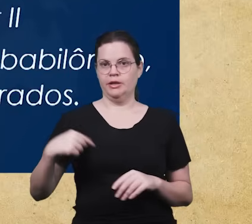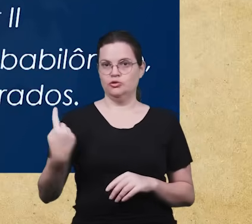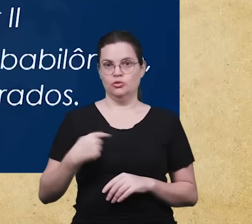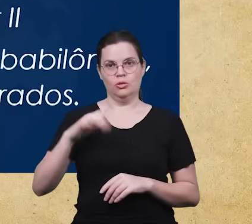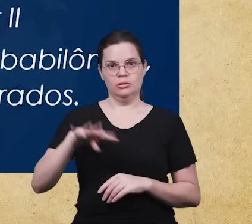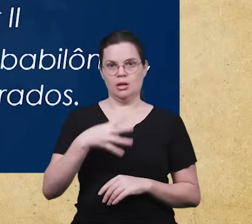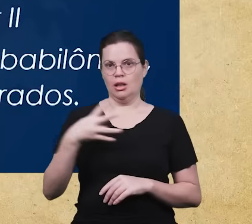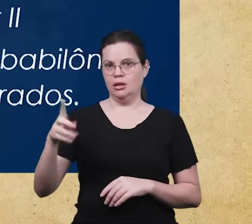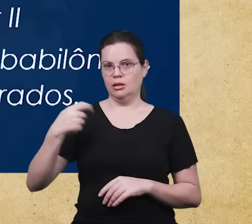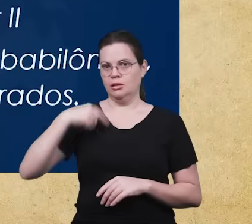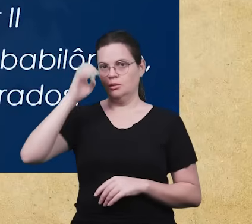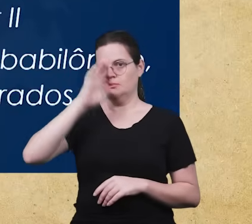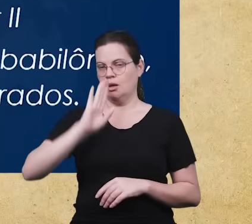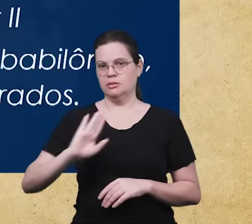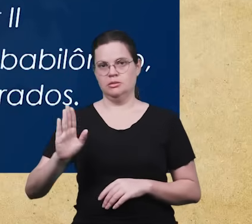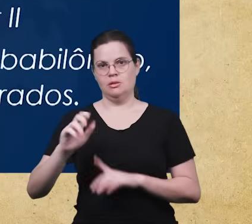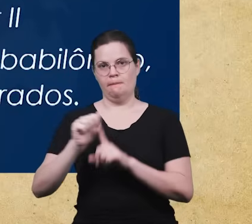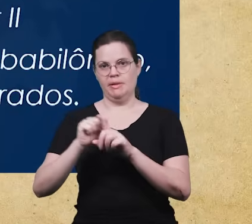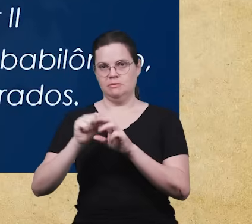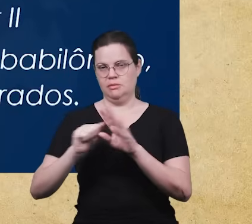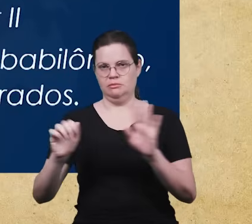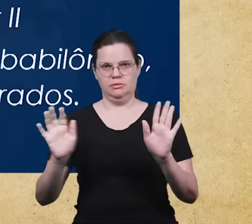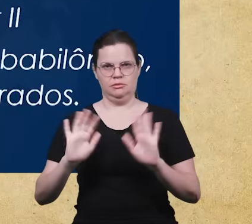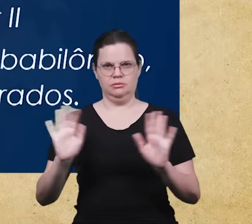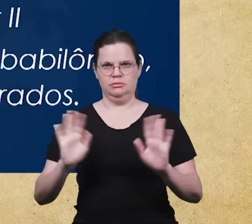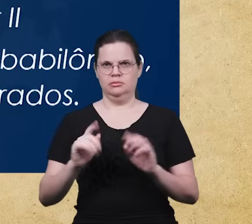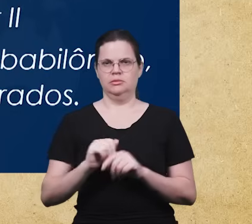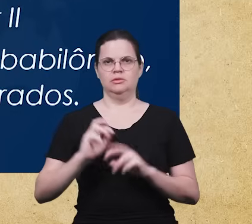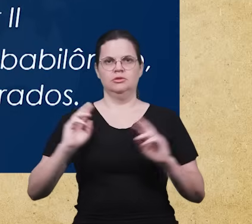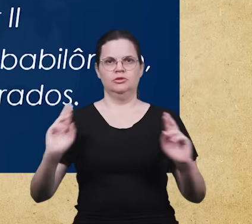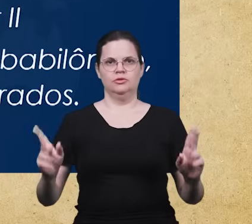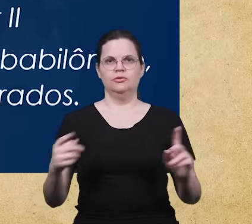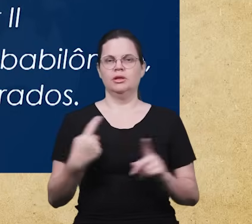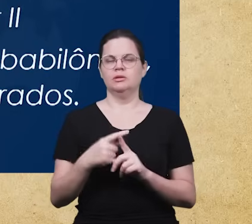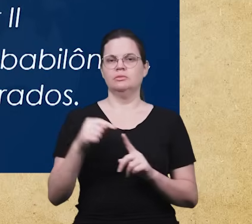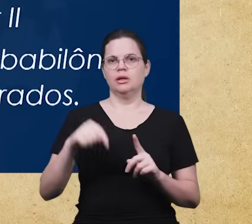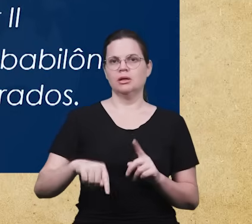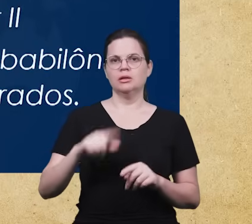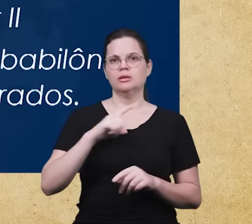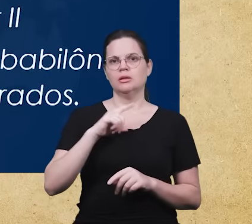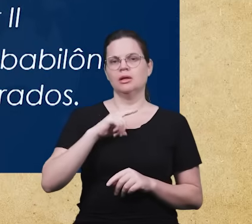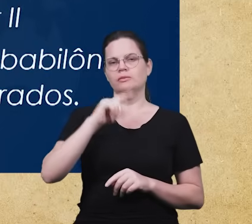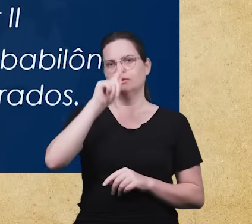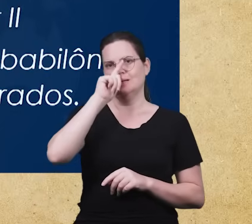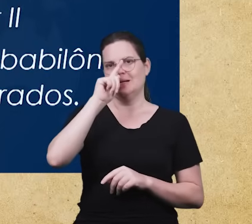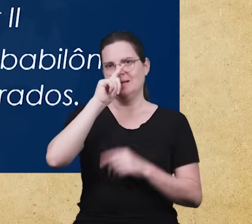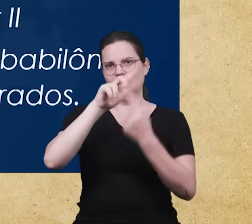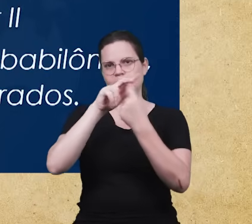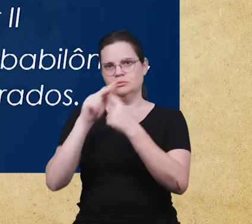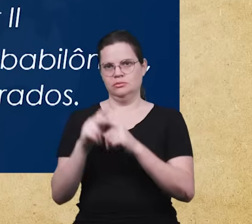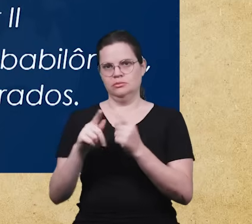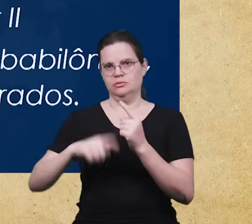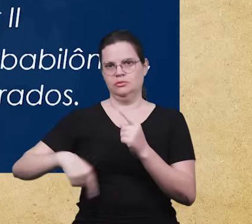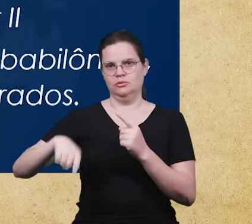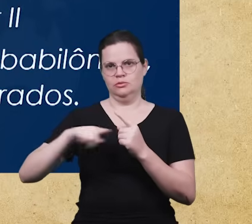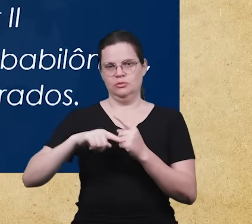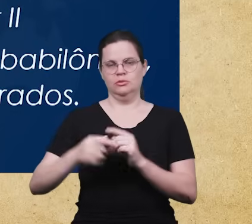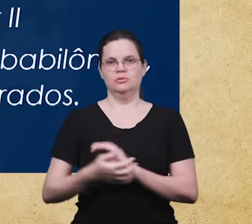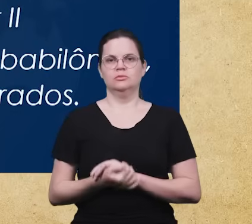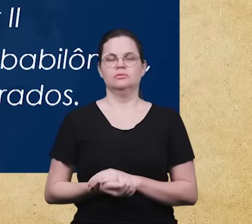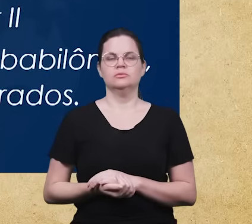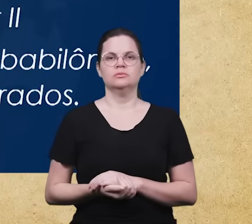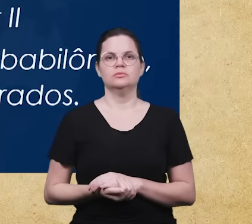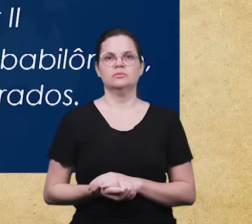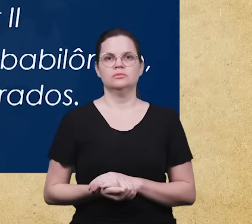nosso calendário, que é o calendário juliano, depois veio o calendário gregoriano, fazendo um ajuste do calendário